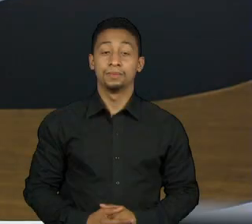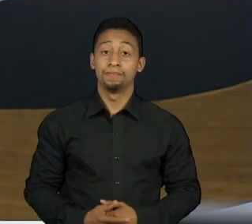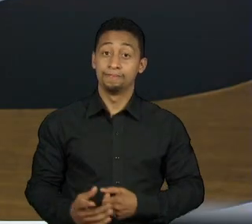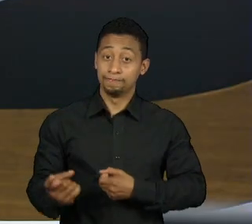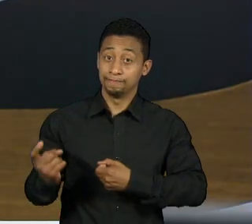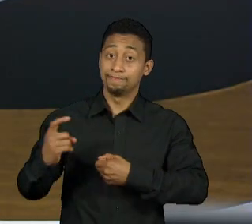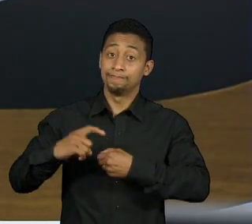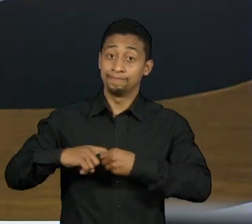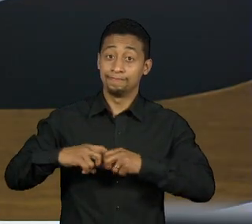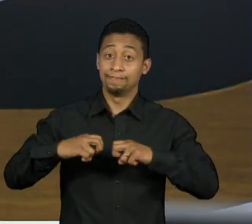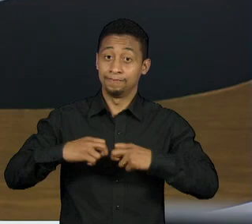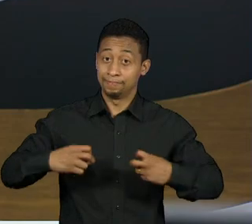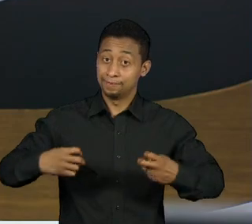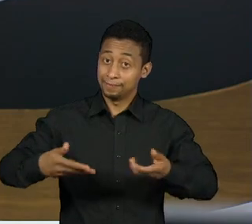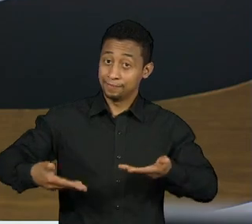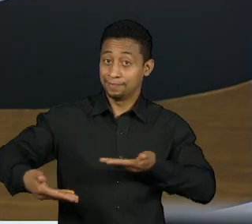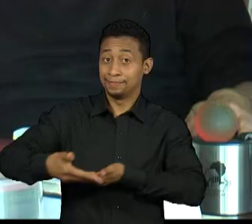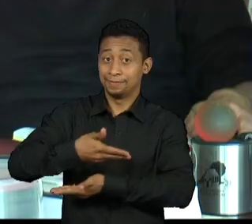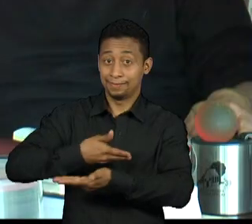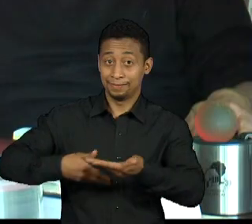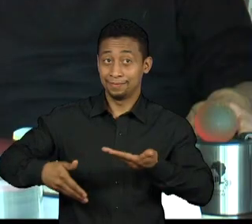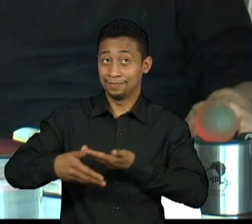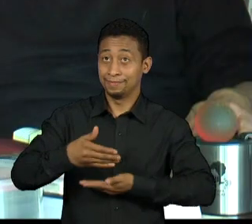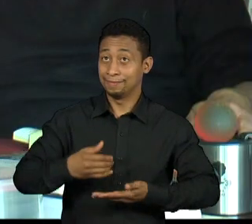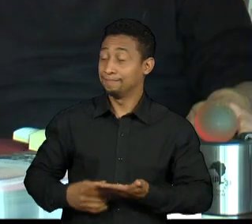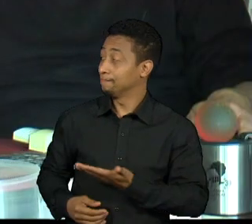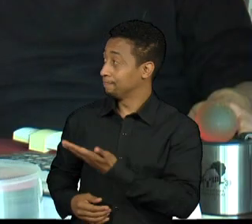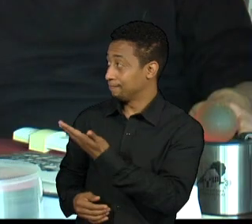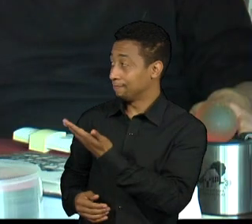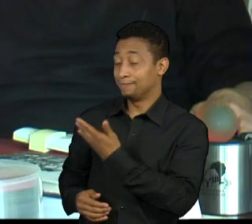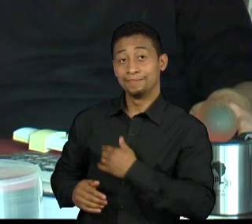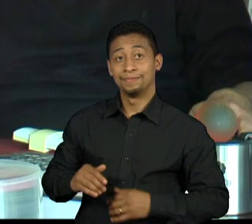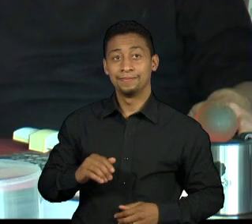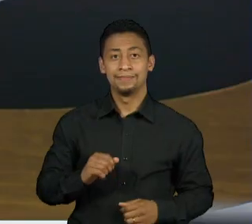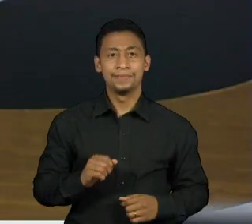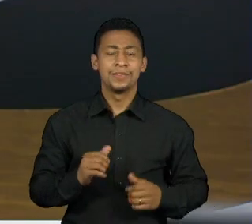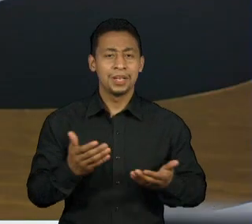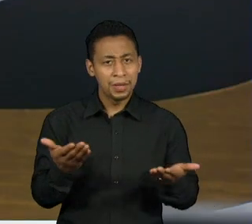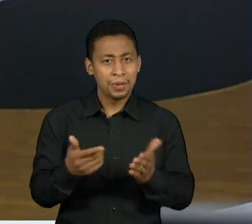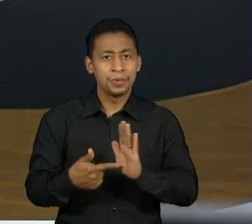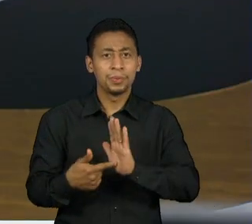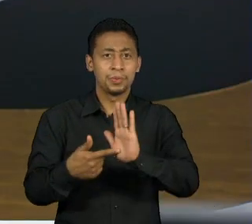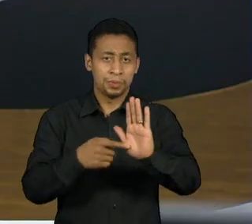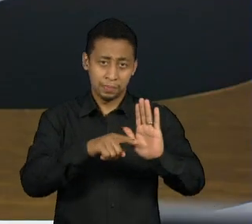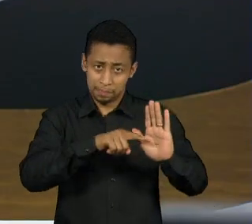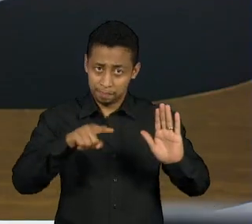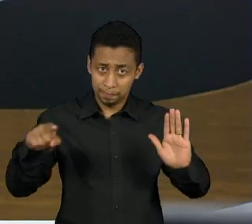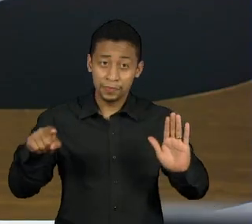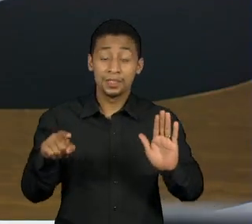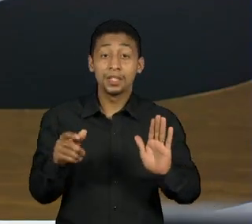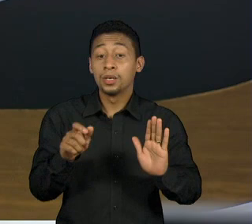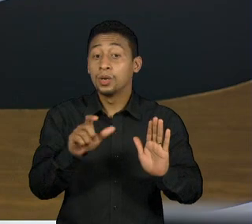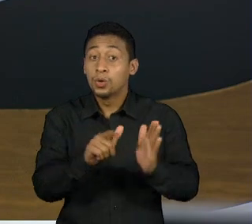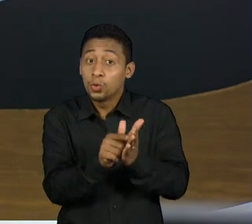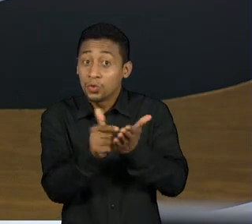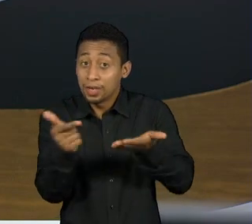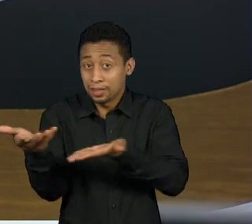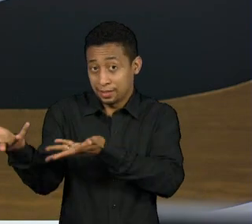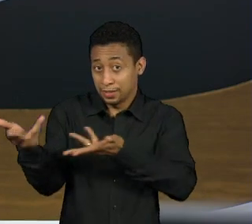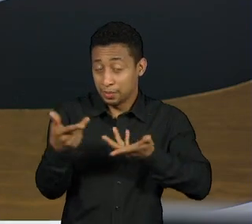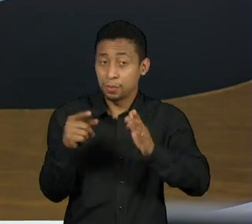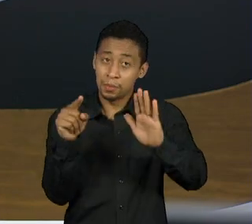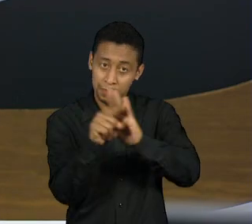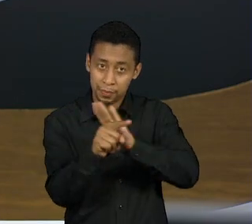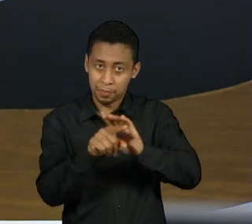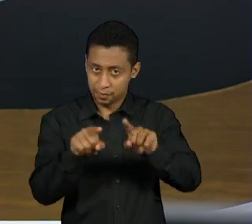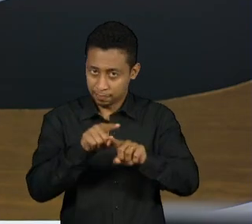Estamos de volta com o Roda Viva, com Guel Arraes e Jorge Furtado. E agora eu quero pôr o jornalismo na roda. Uma dimensão muito